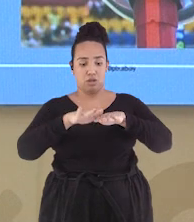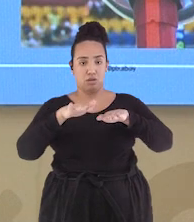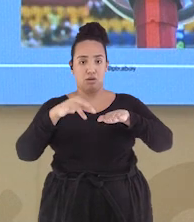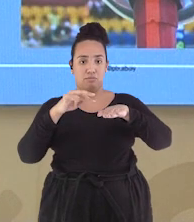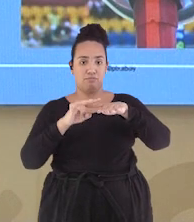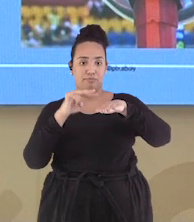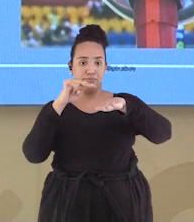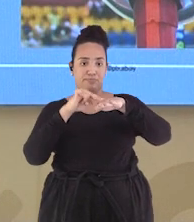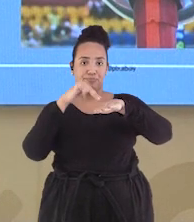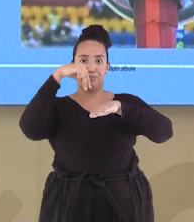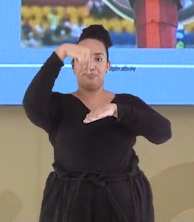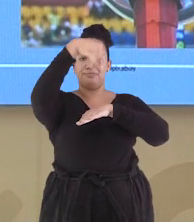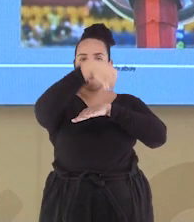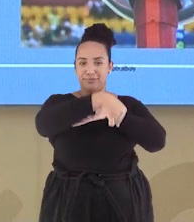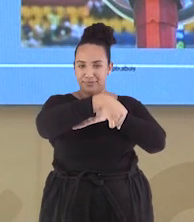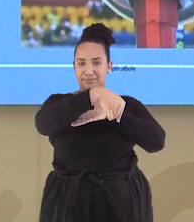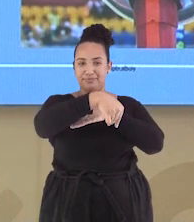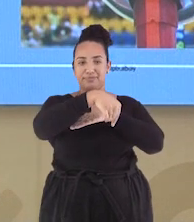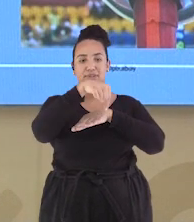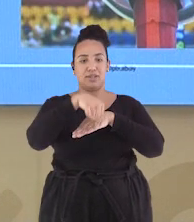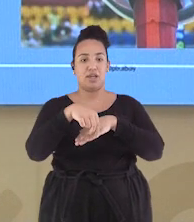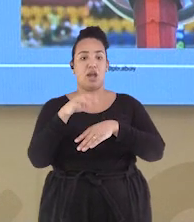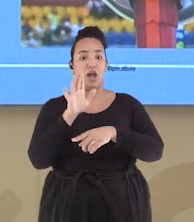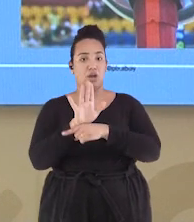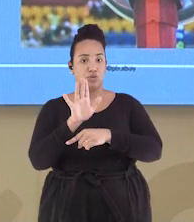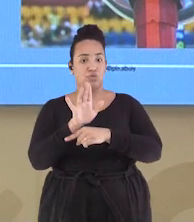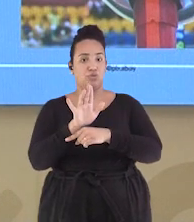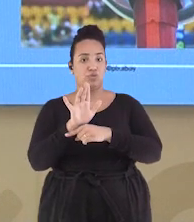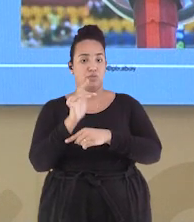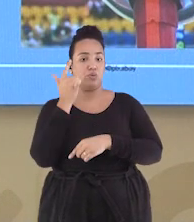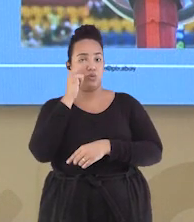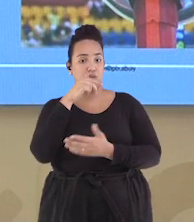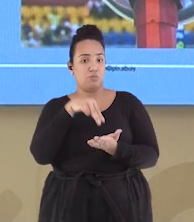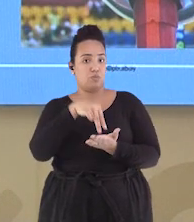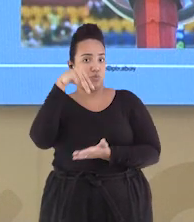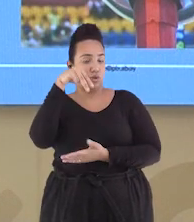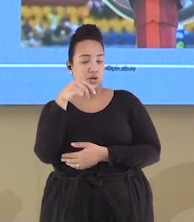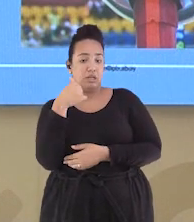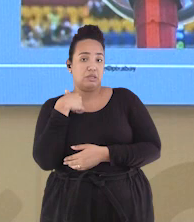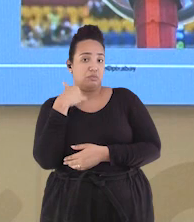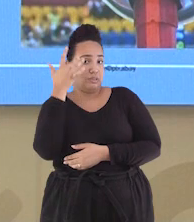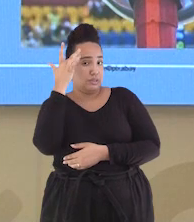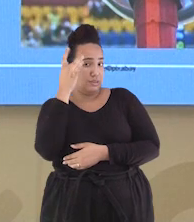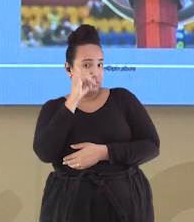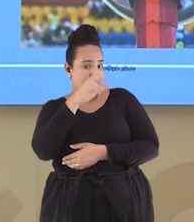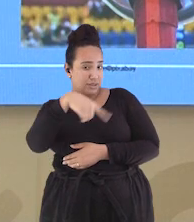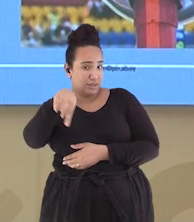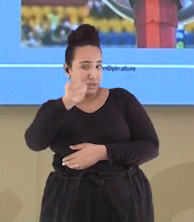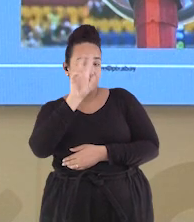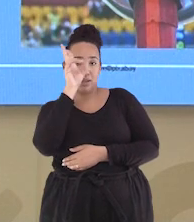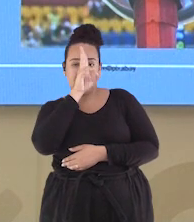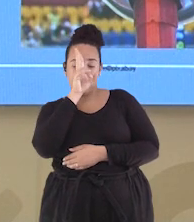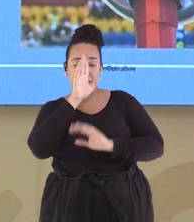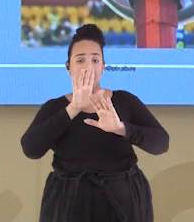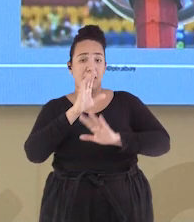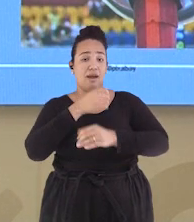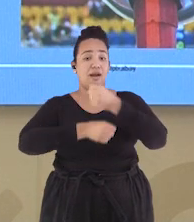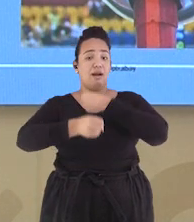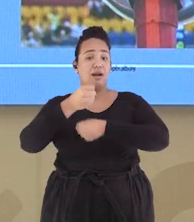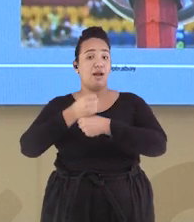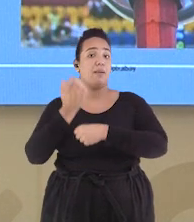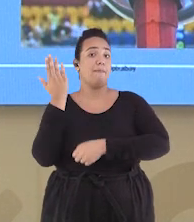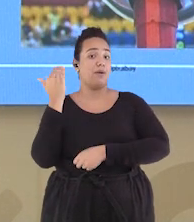atleta conta com a ajuda de um trampolim para ganhar um impulso. Não sei se vocês lembram, mas ano passado tivemos as Olimpíadas.